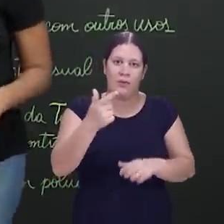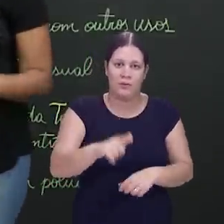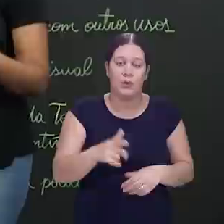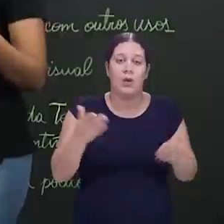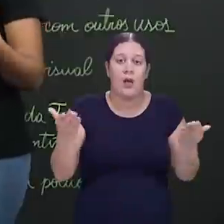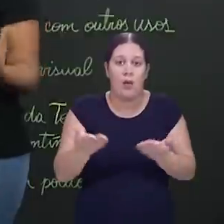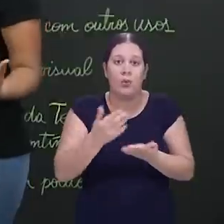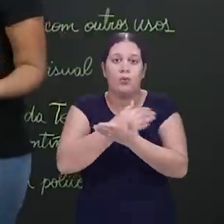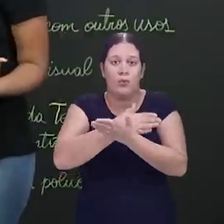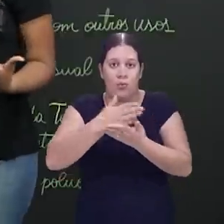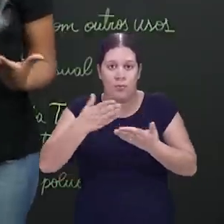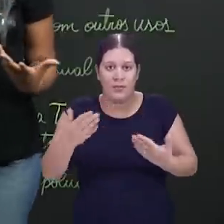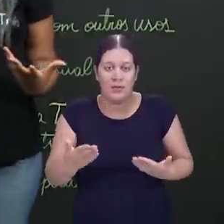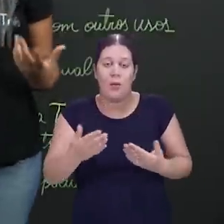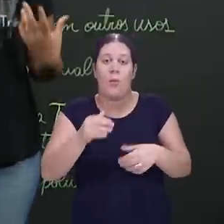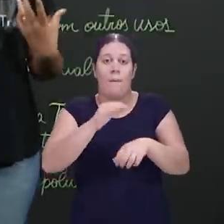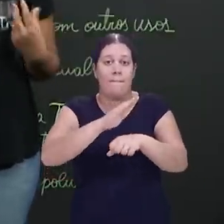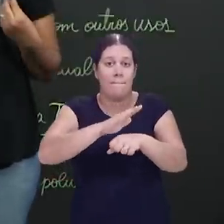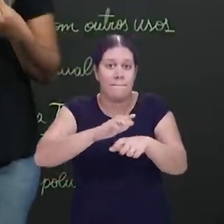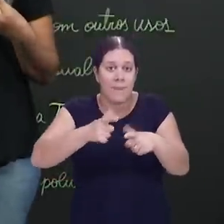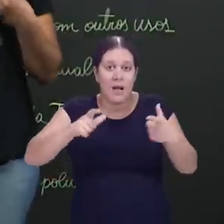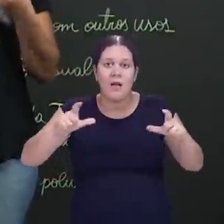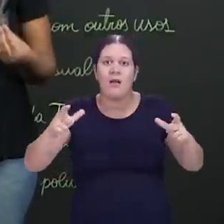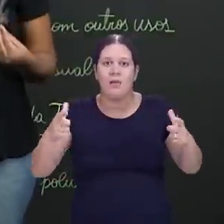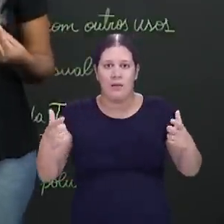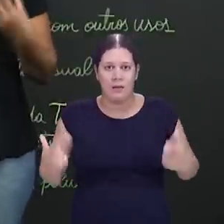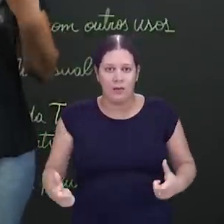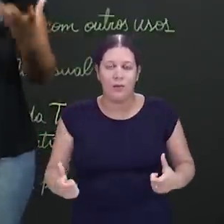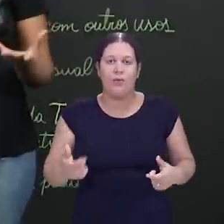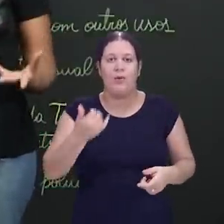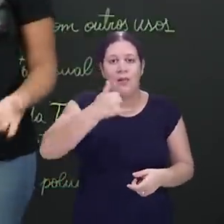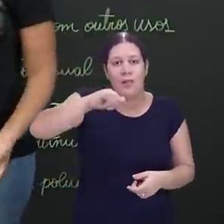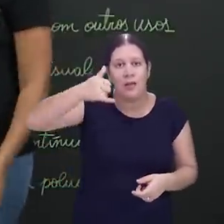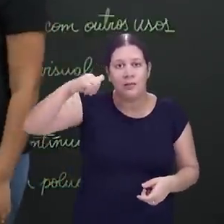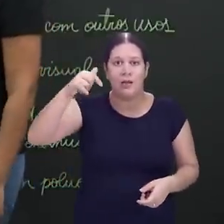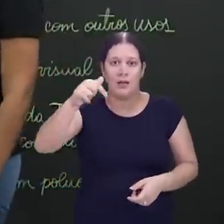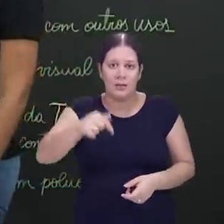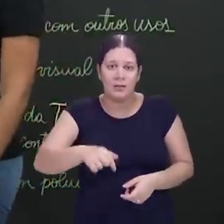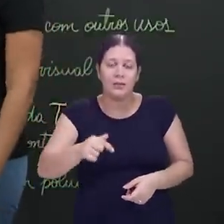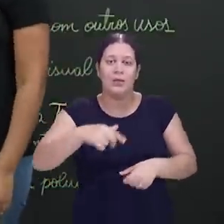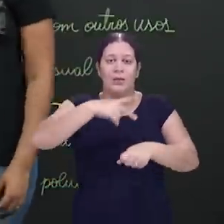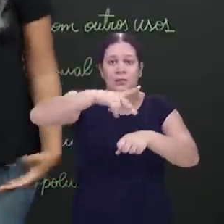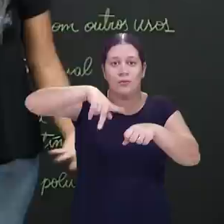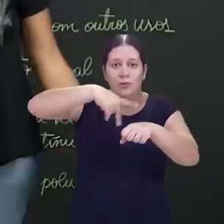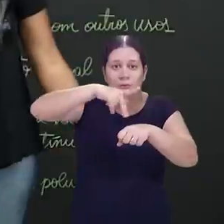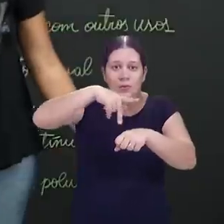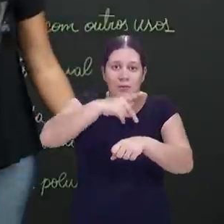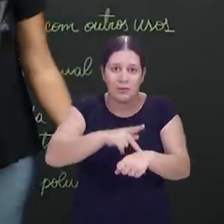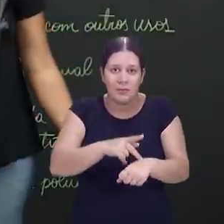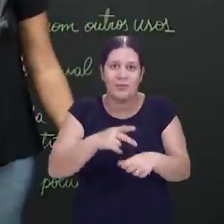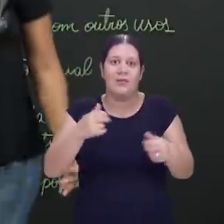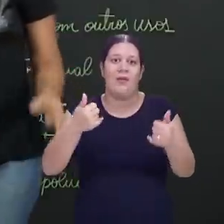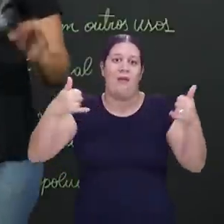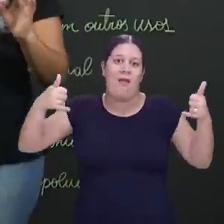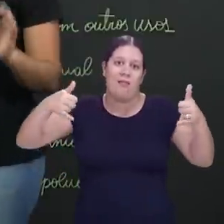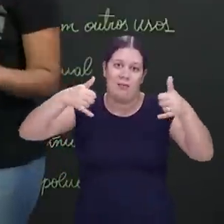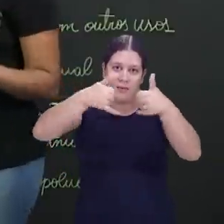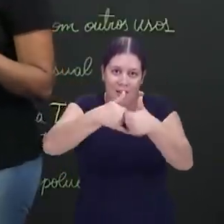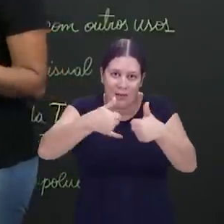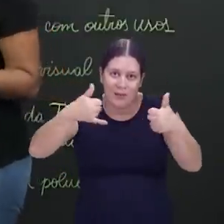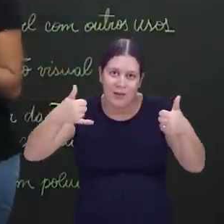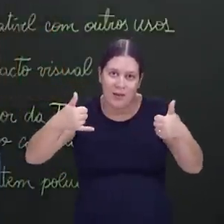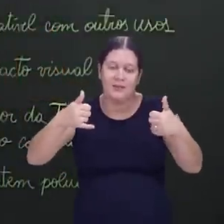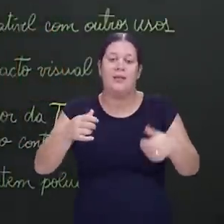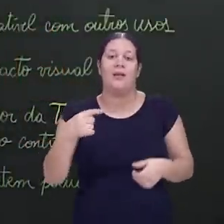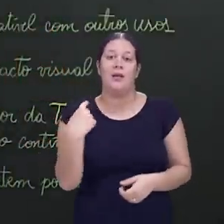começar com a maior fonte da nossa energia elétrica aqui do nosso país, que é a hidrelétrica. Se eu